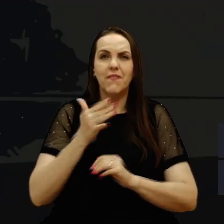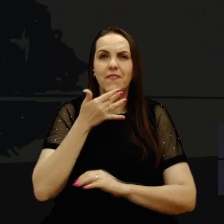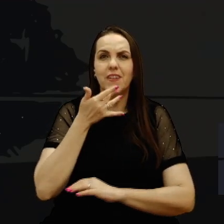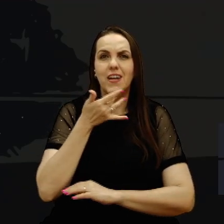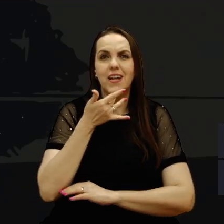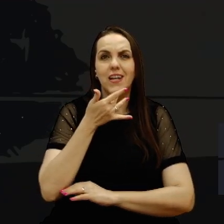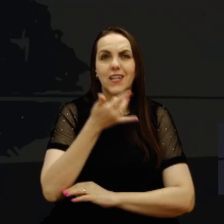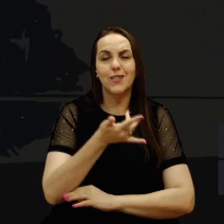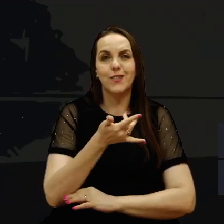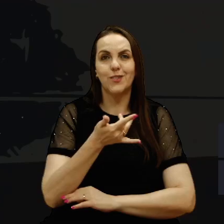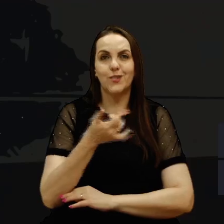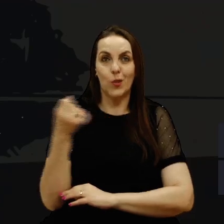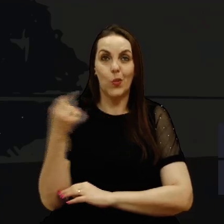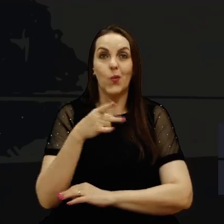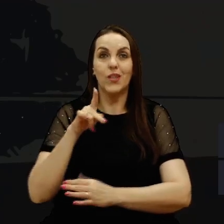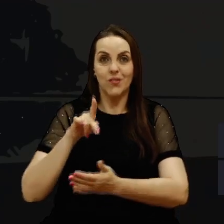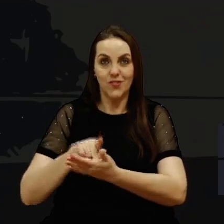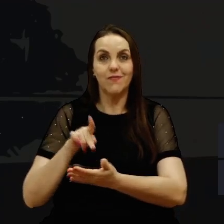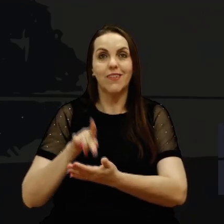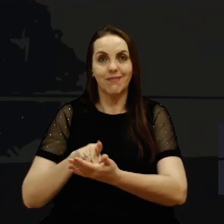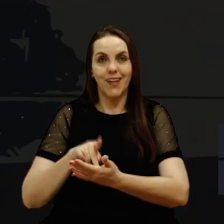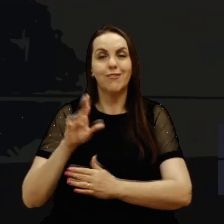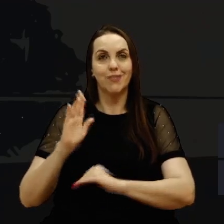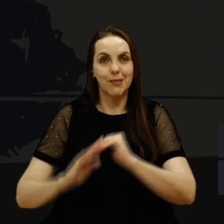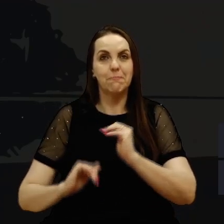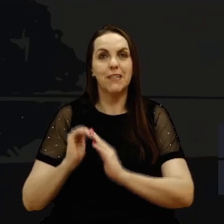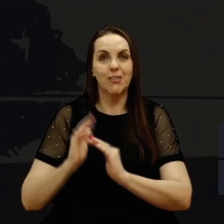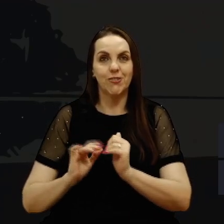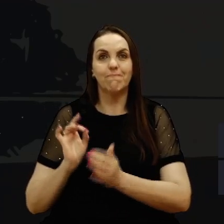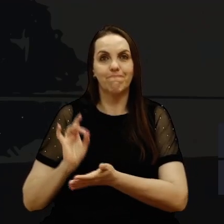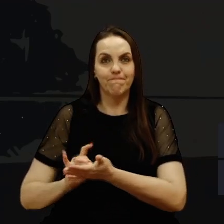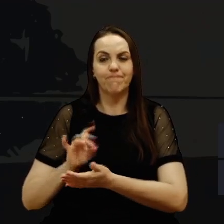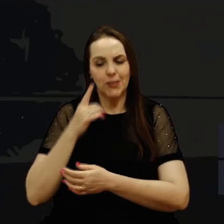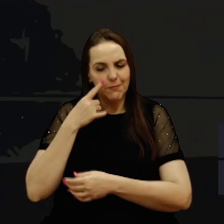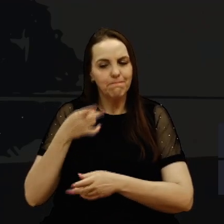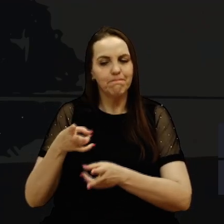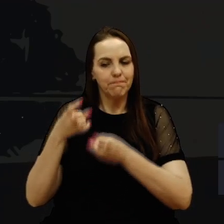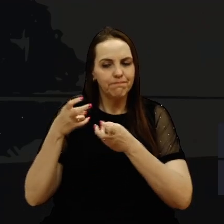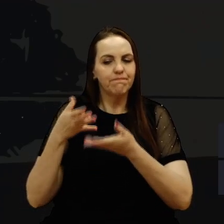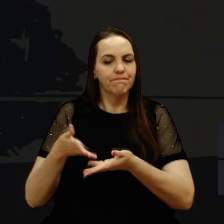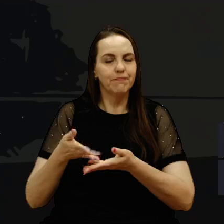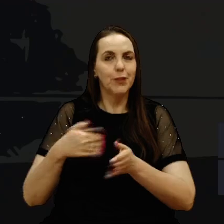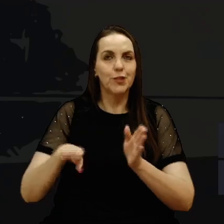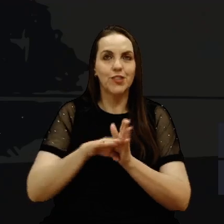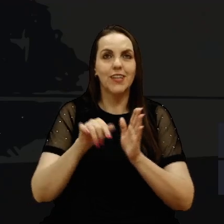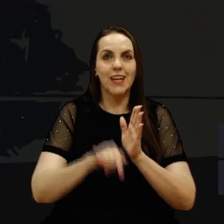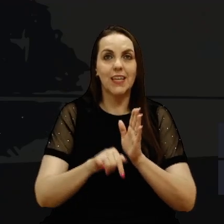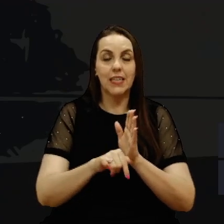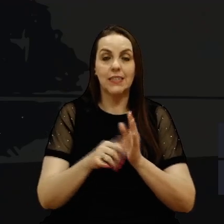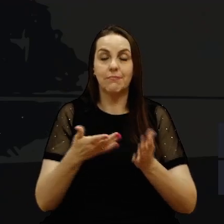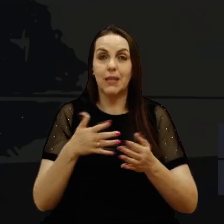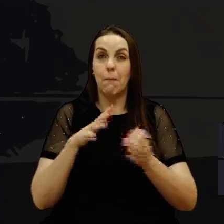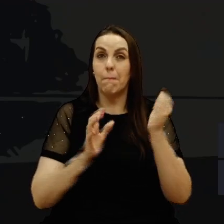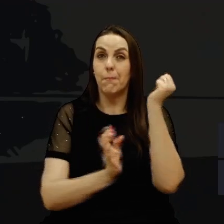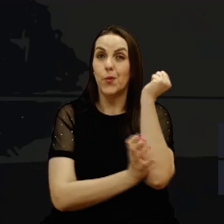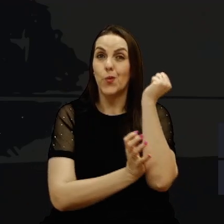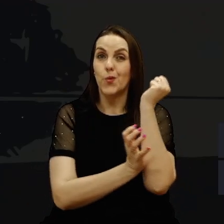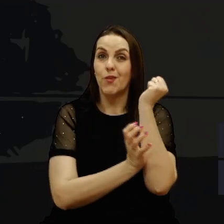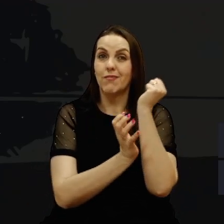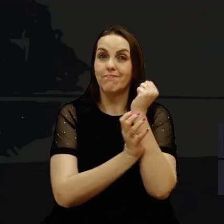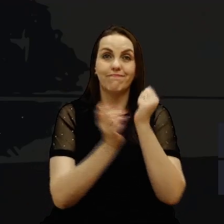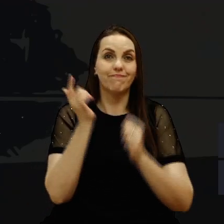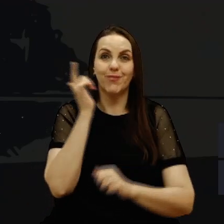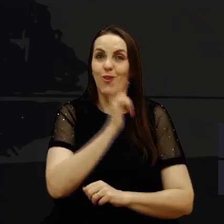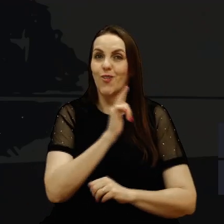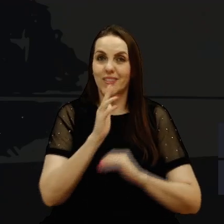fácil do que realmente é na prática, quando a gente chega aqui, muitas vezes esbarra na burocracia, a gente não consegue